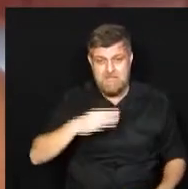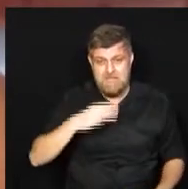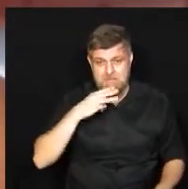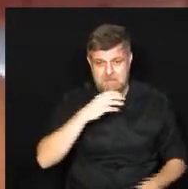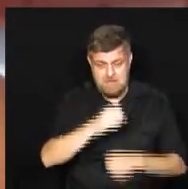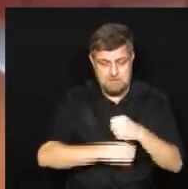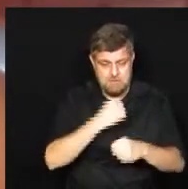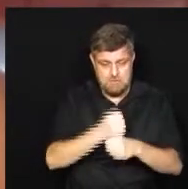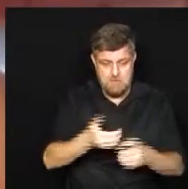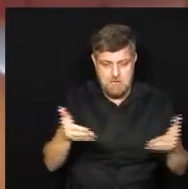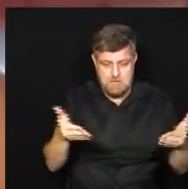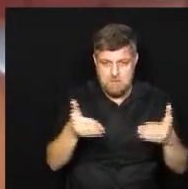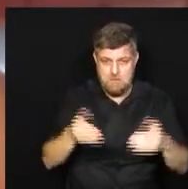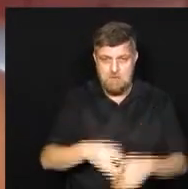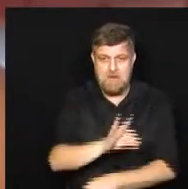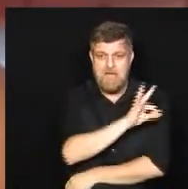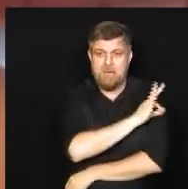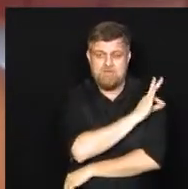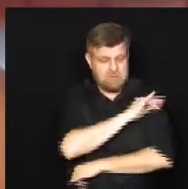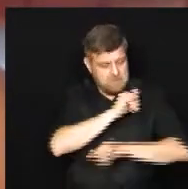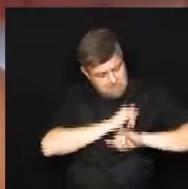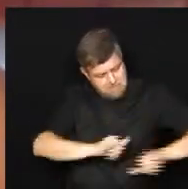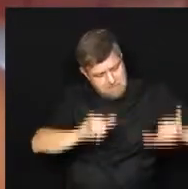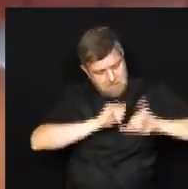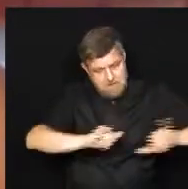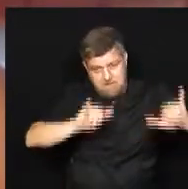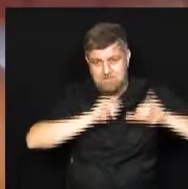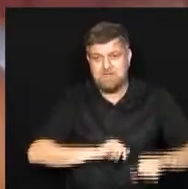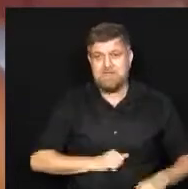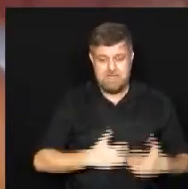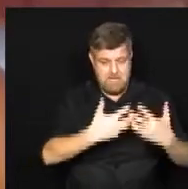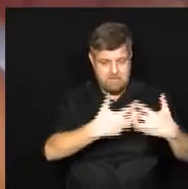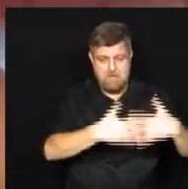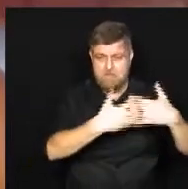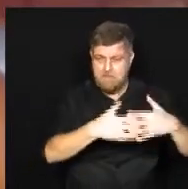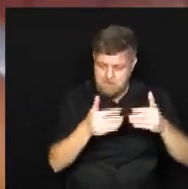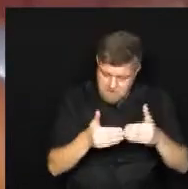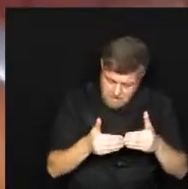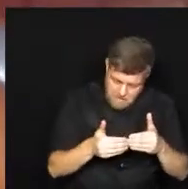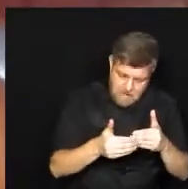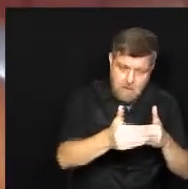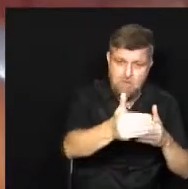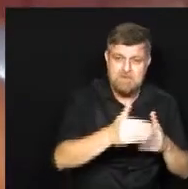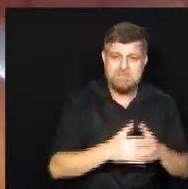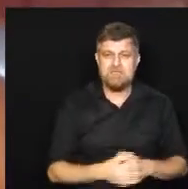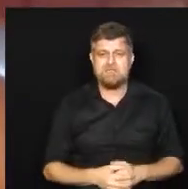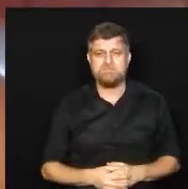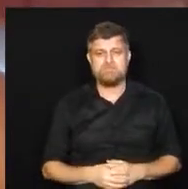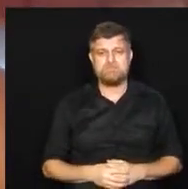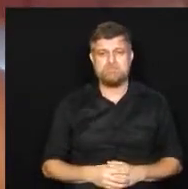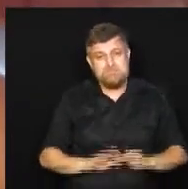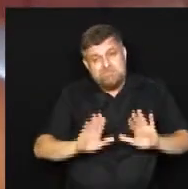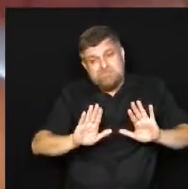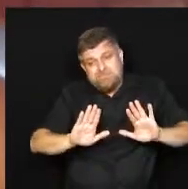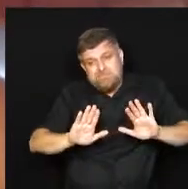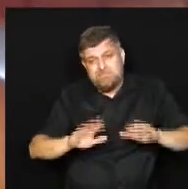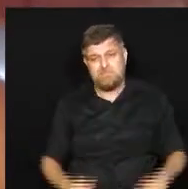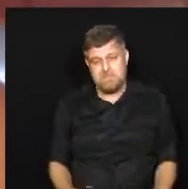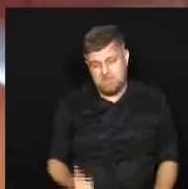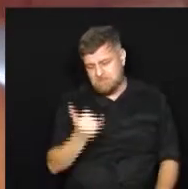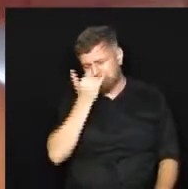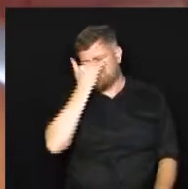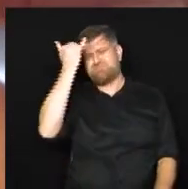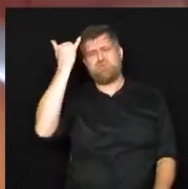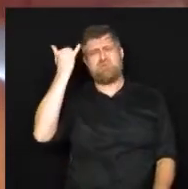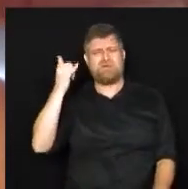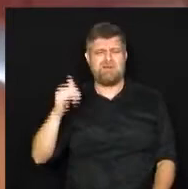Prefeitura fez um anúncio de que esse serviço seria colocado em prática, seria implementado, mas foi bem